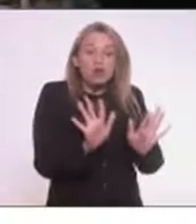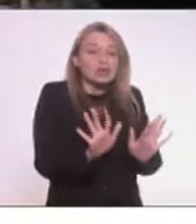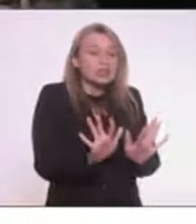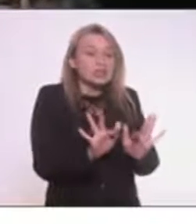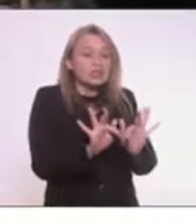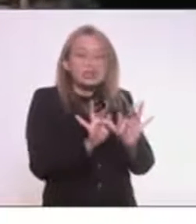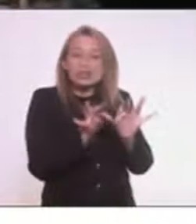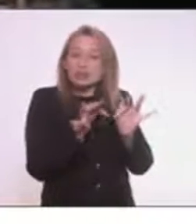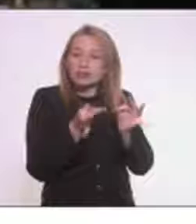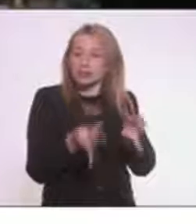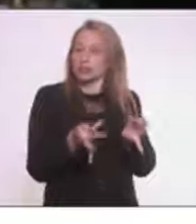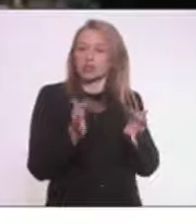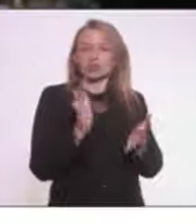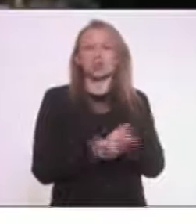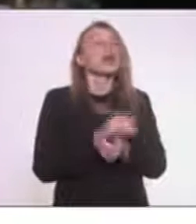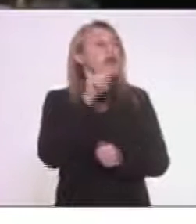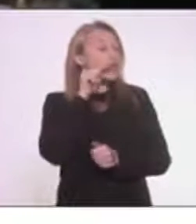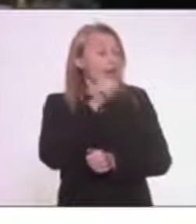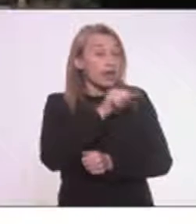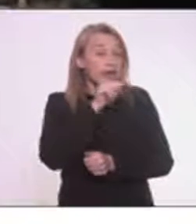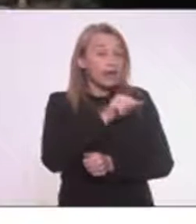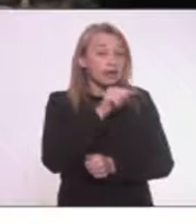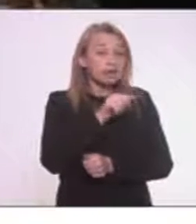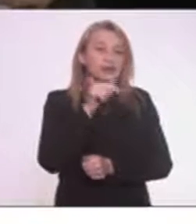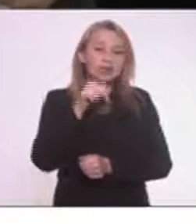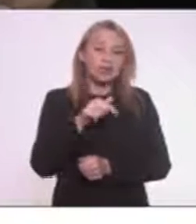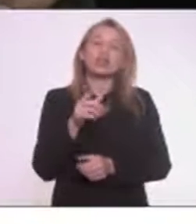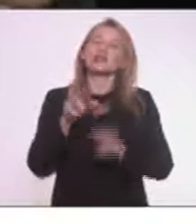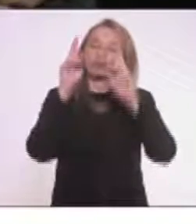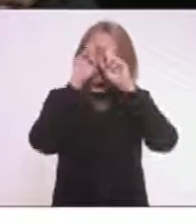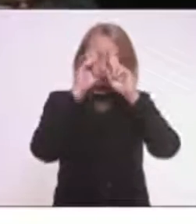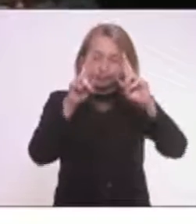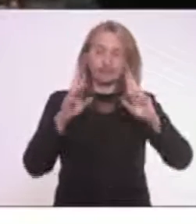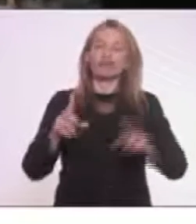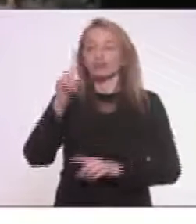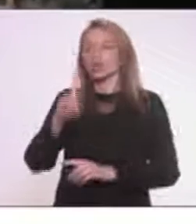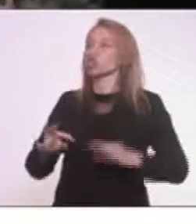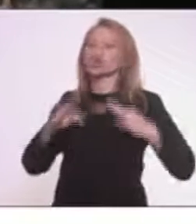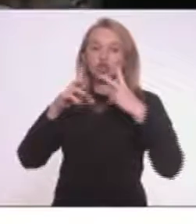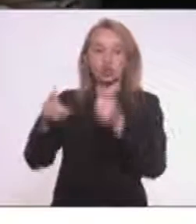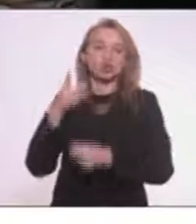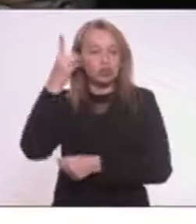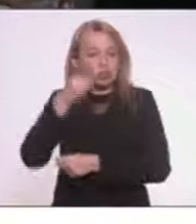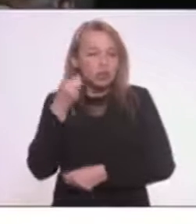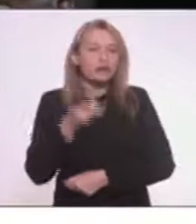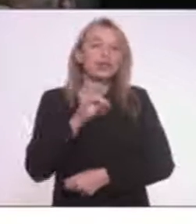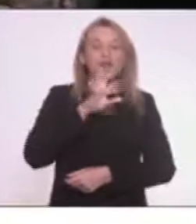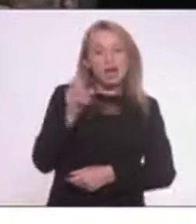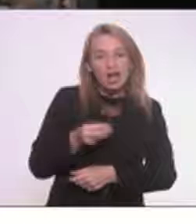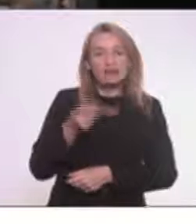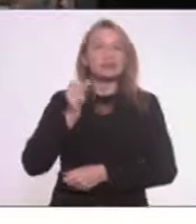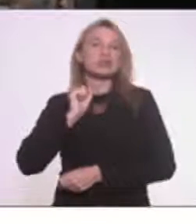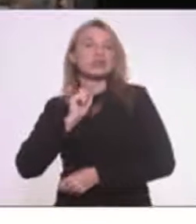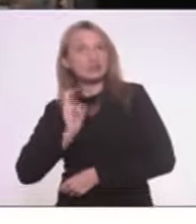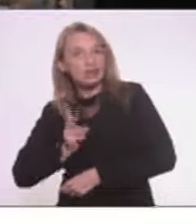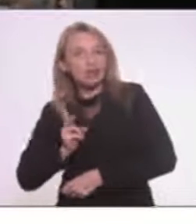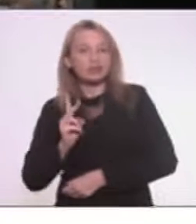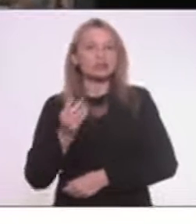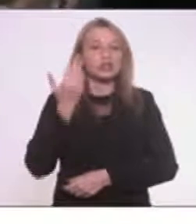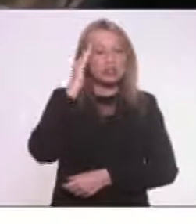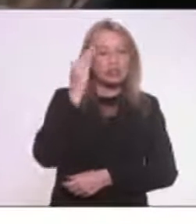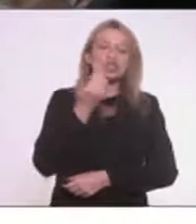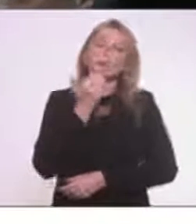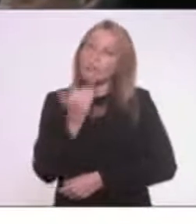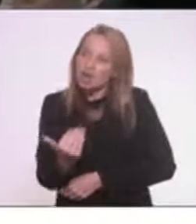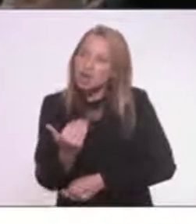parlamento, porque aqui a gente sempre respeita o direito de todos os parlamentares. Claro que a gente tem sempre um entendimento de